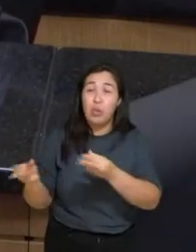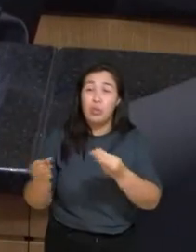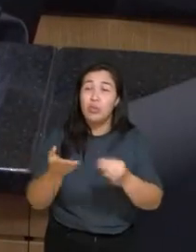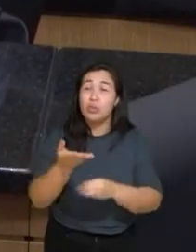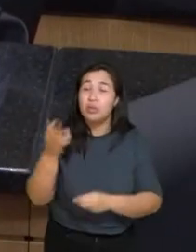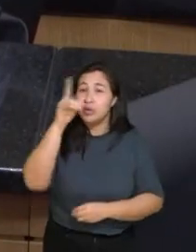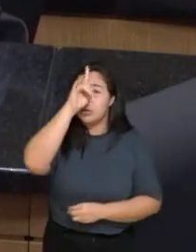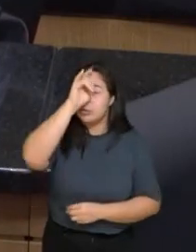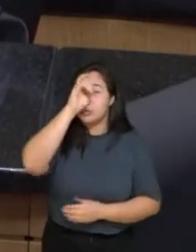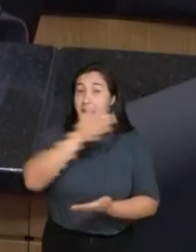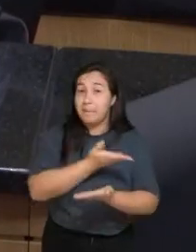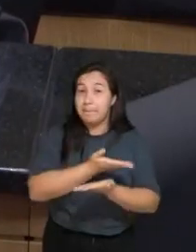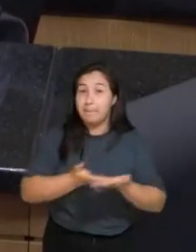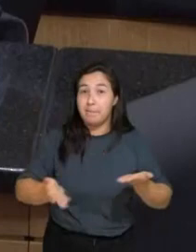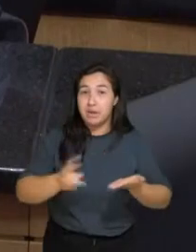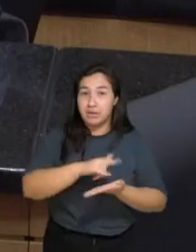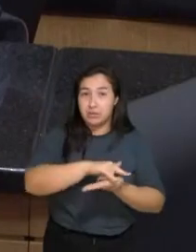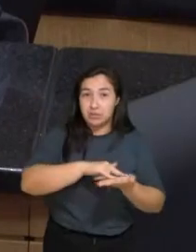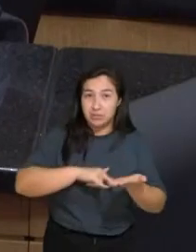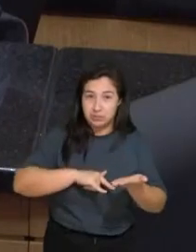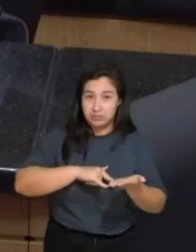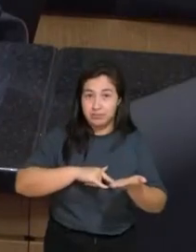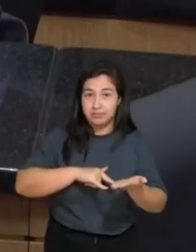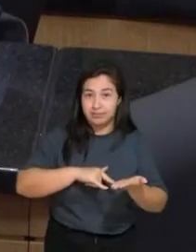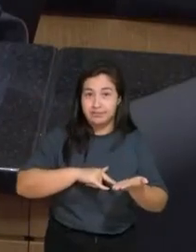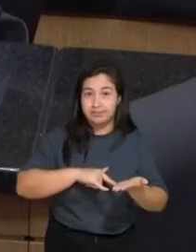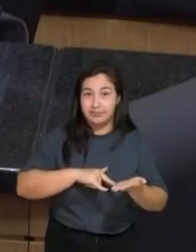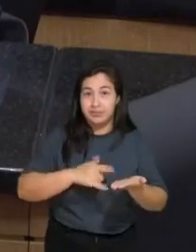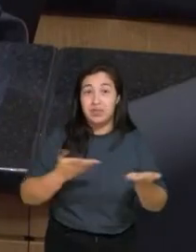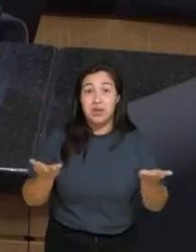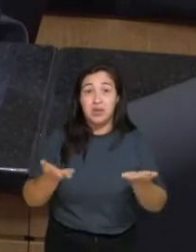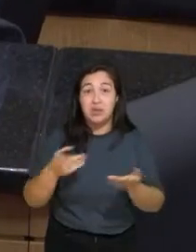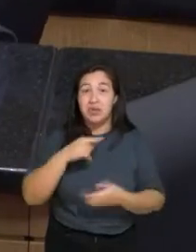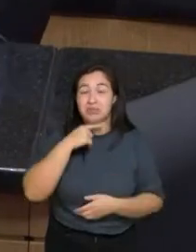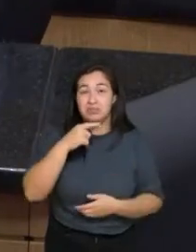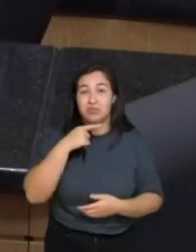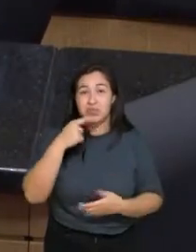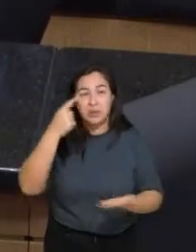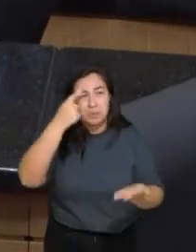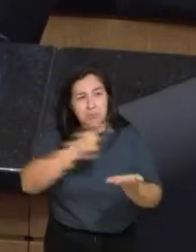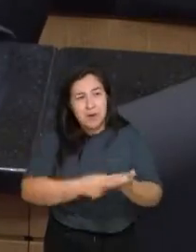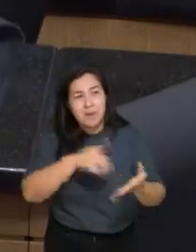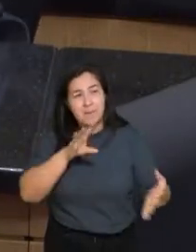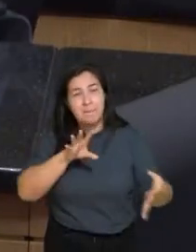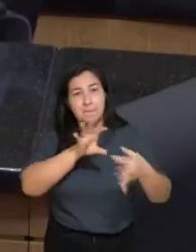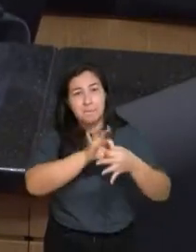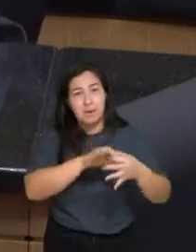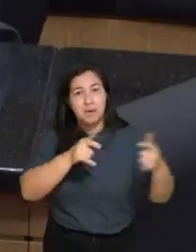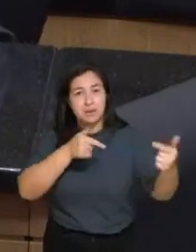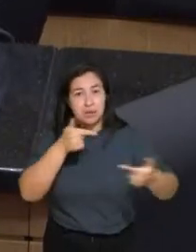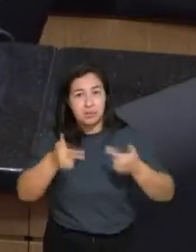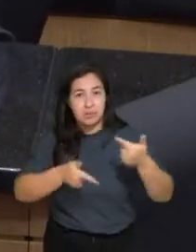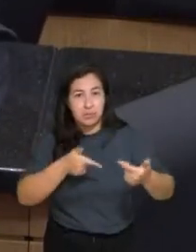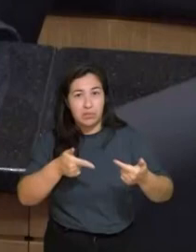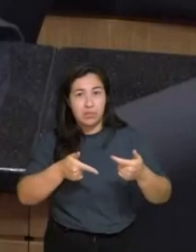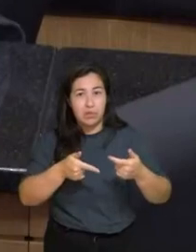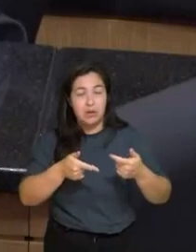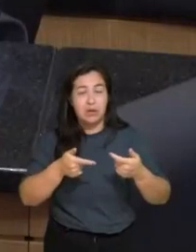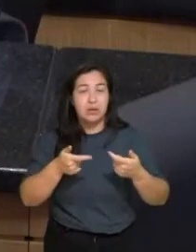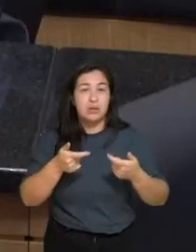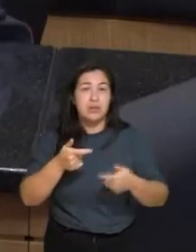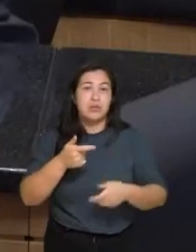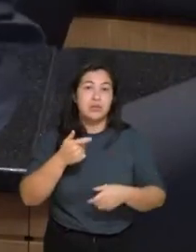certidões negativas e hoje não conseguem mais celebrar convênios com o poder público, tanto estadual quanto